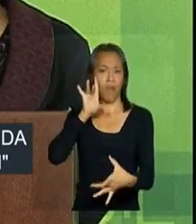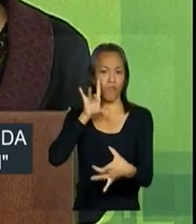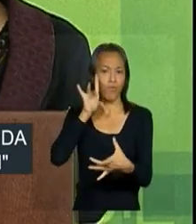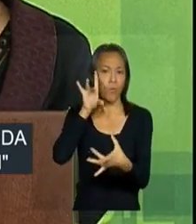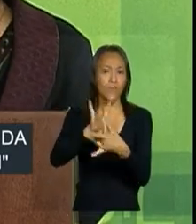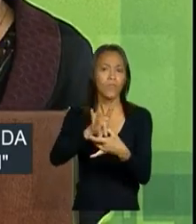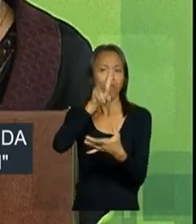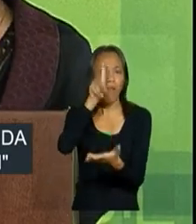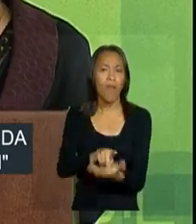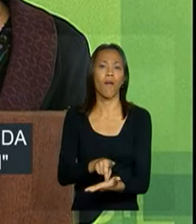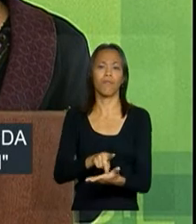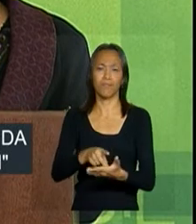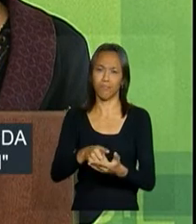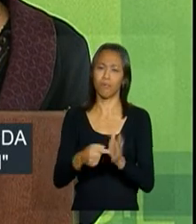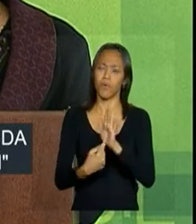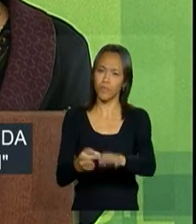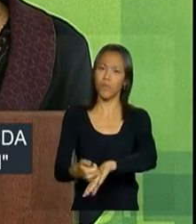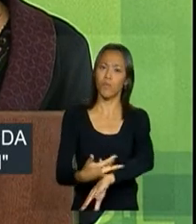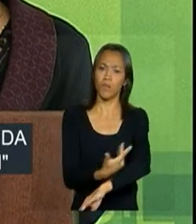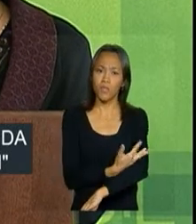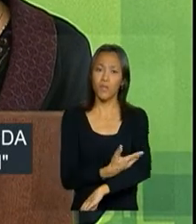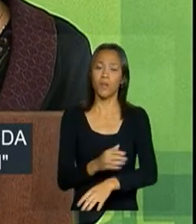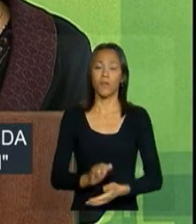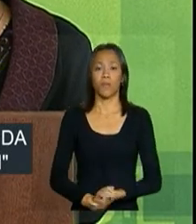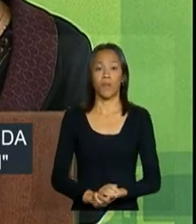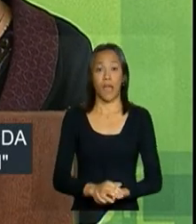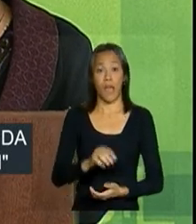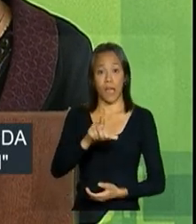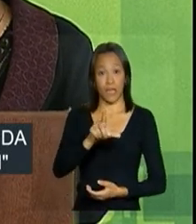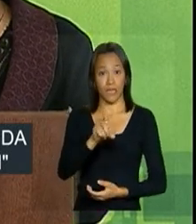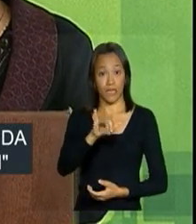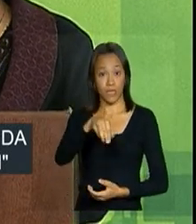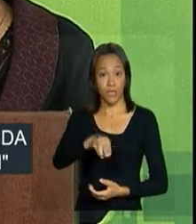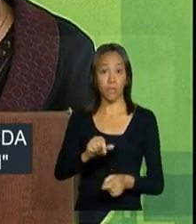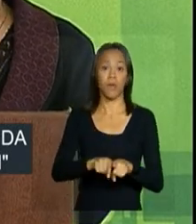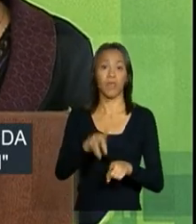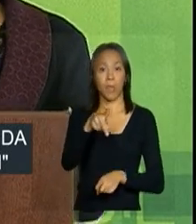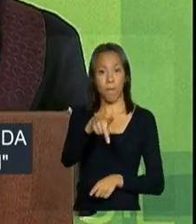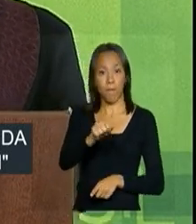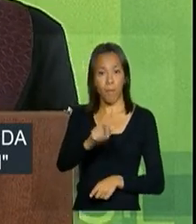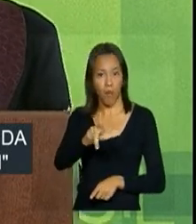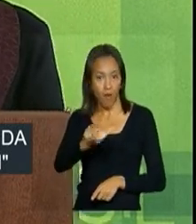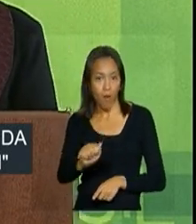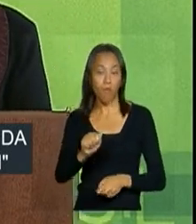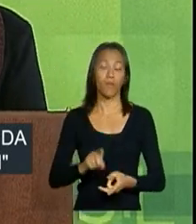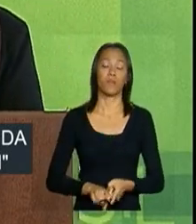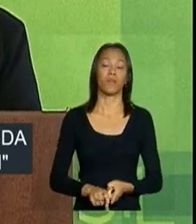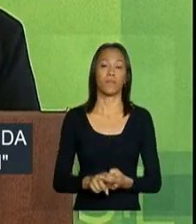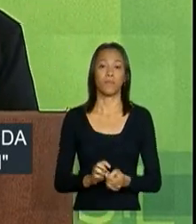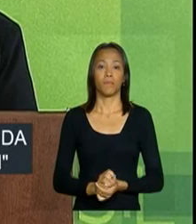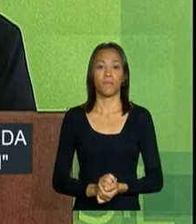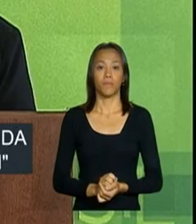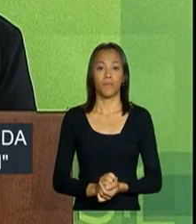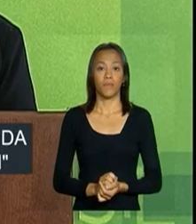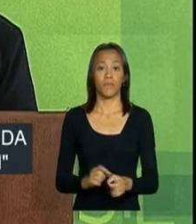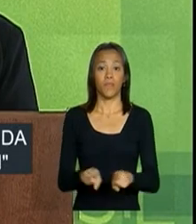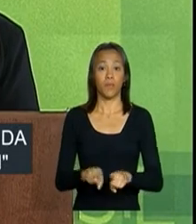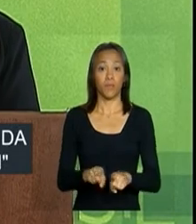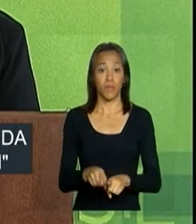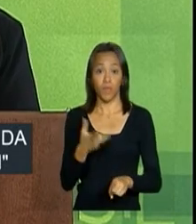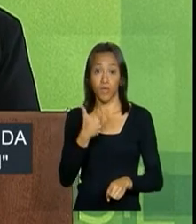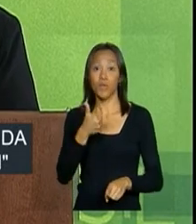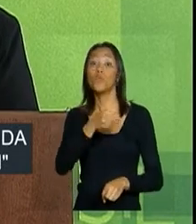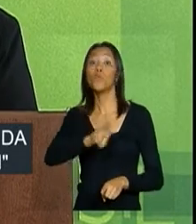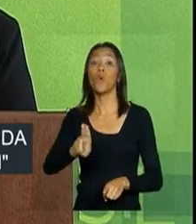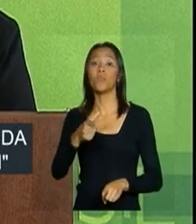muita emoção a vandelice de Lima Souza Ana Paula Rodrigues Moreira é em nome de